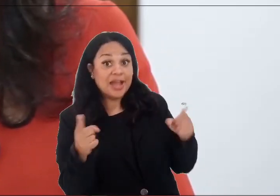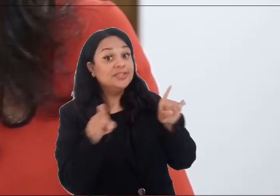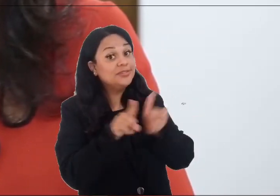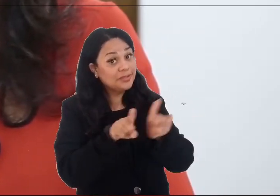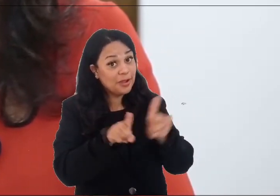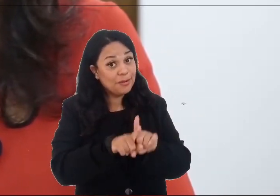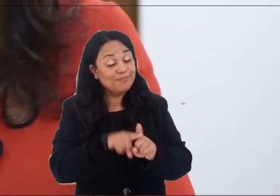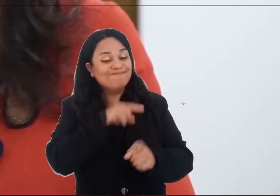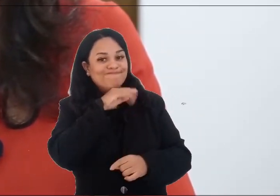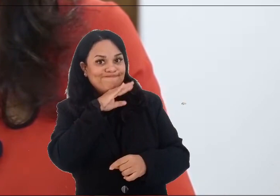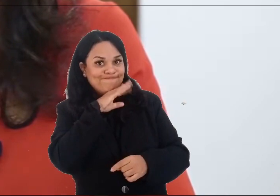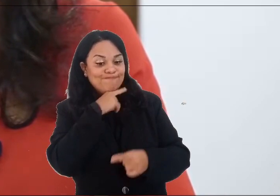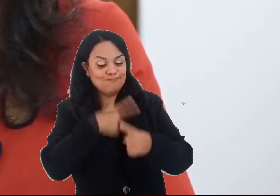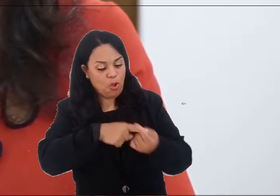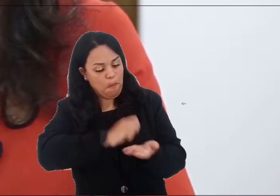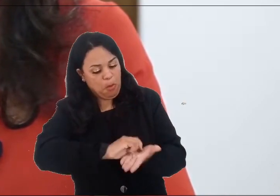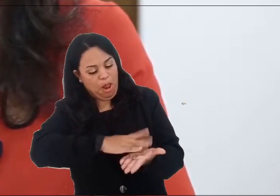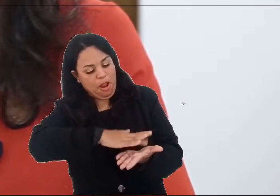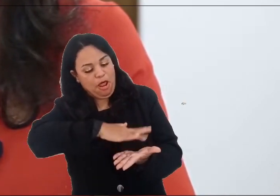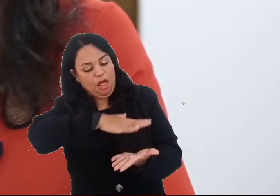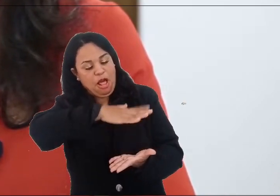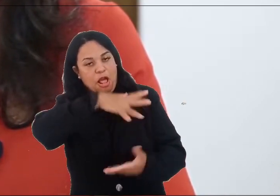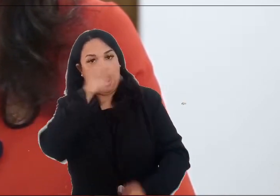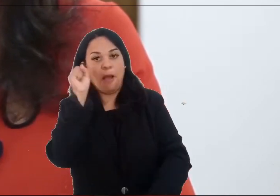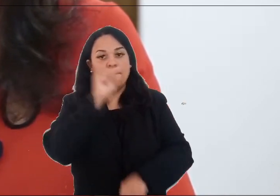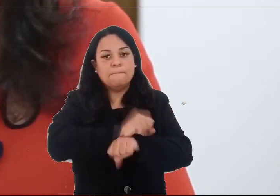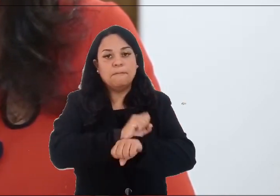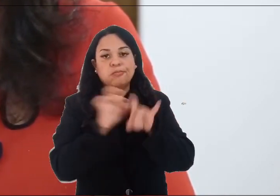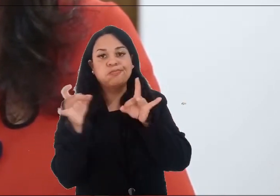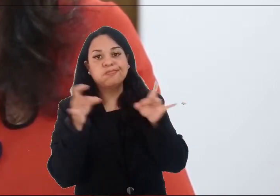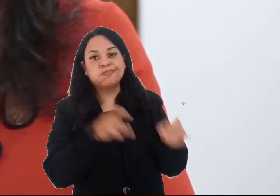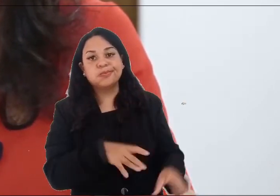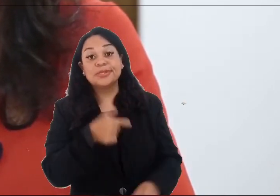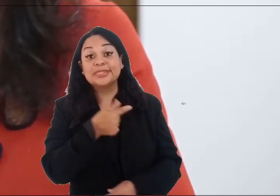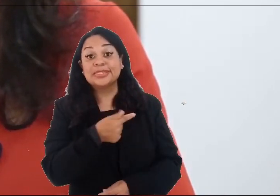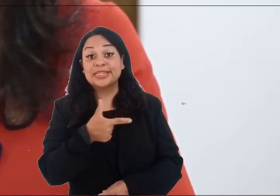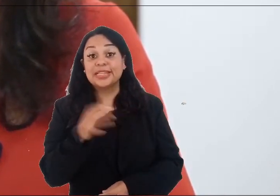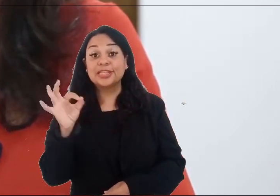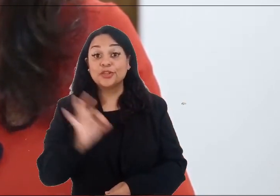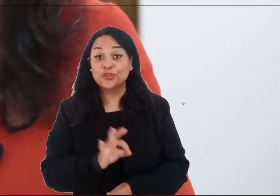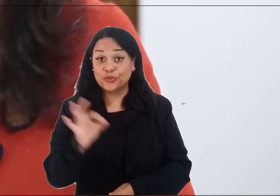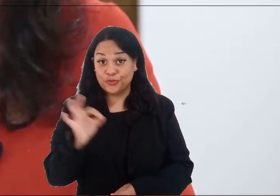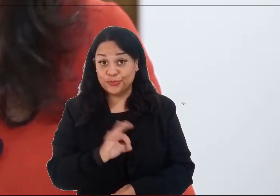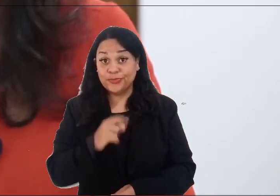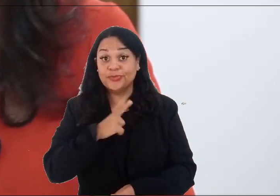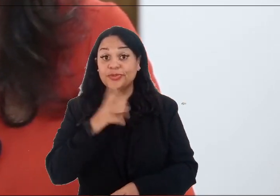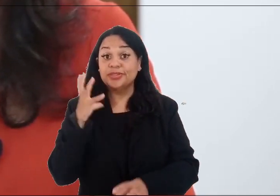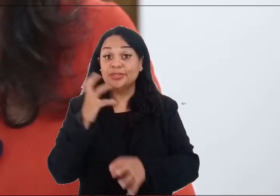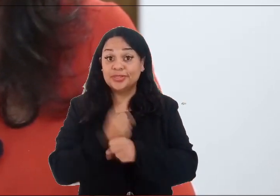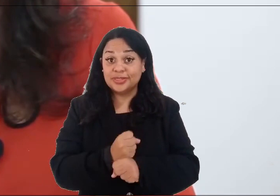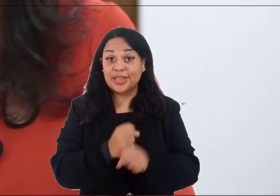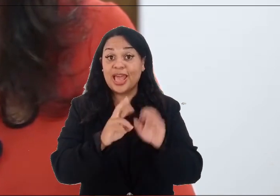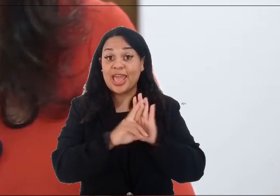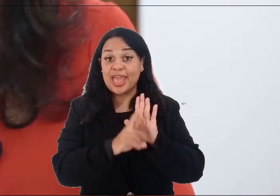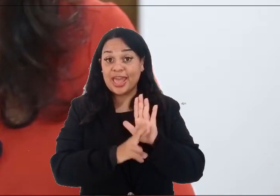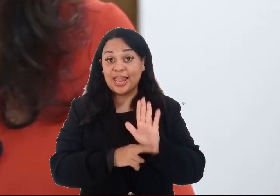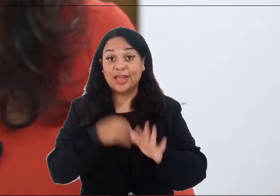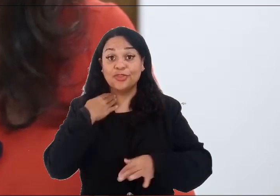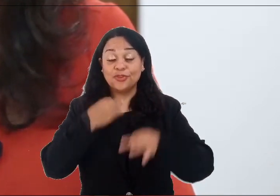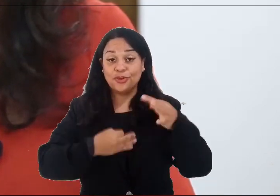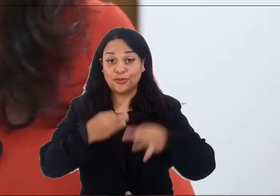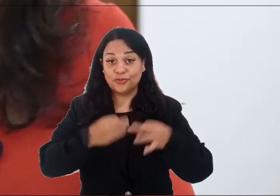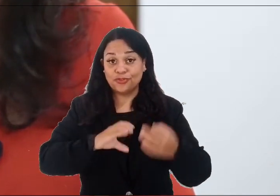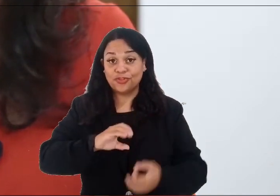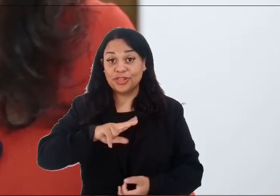outro lado é ruim porque congestiona, e nós temos uma taxa de congestionamento hoje de 72%, de acordo com o relatório Justiça